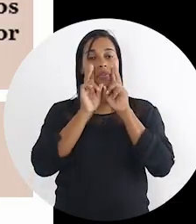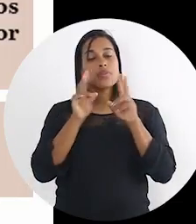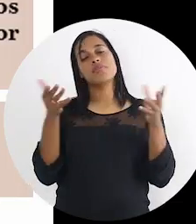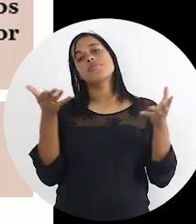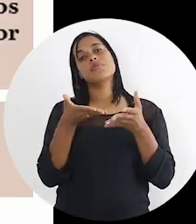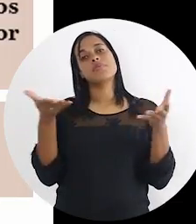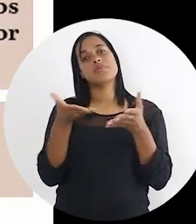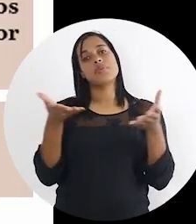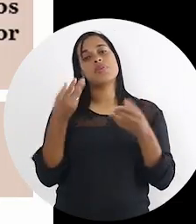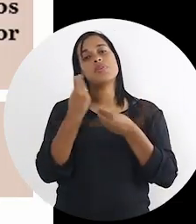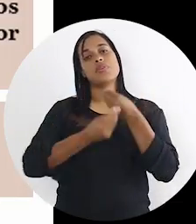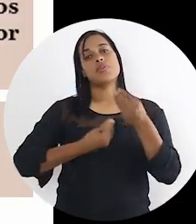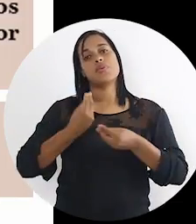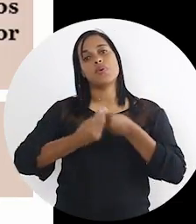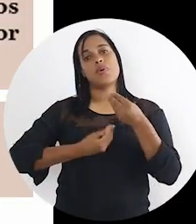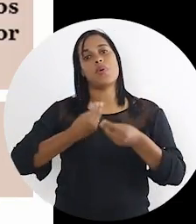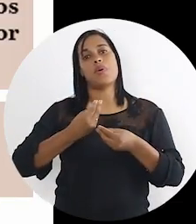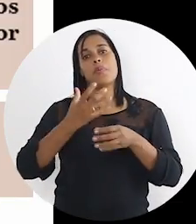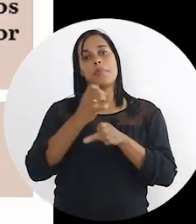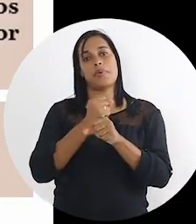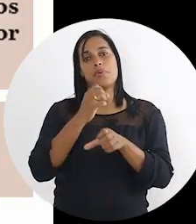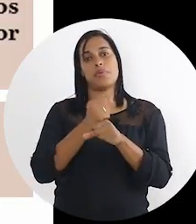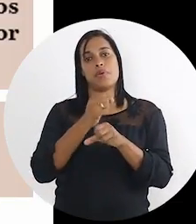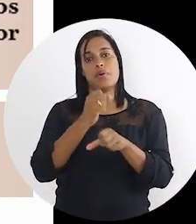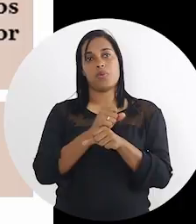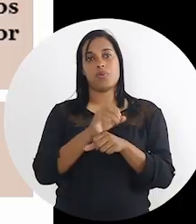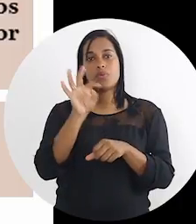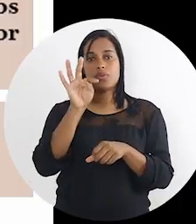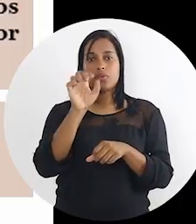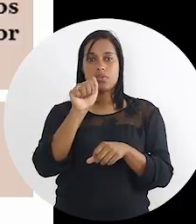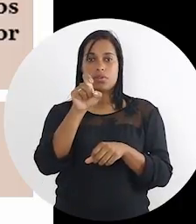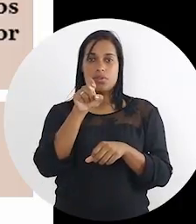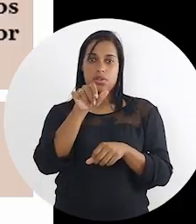Vejamos agora como proceder para o cálculo de taxas.